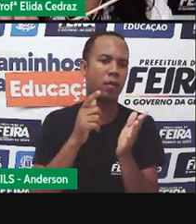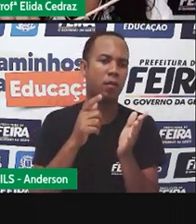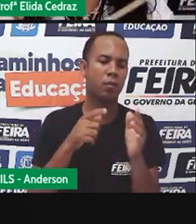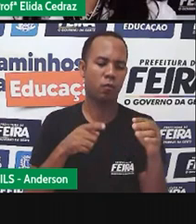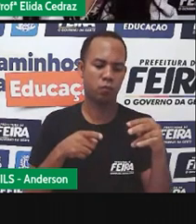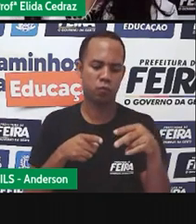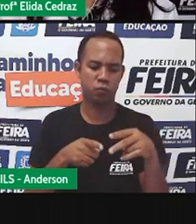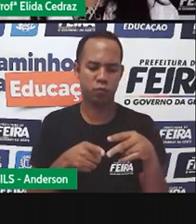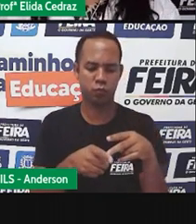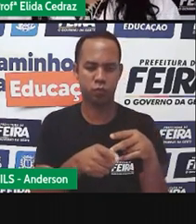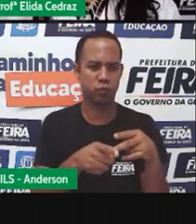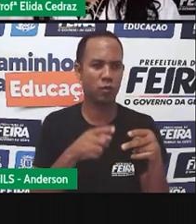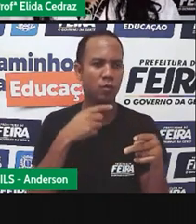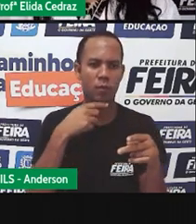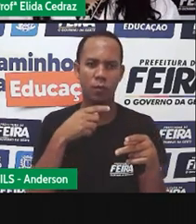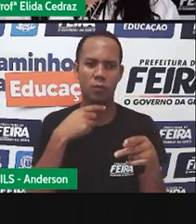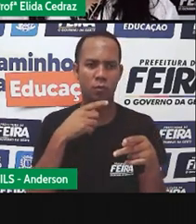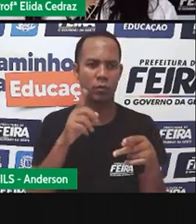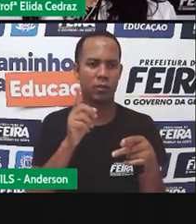espetinho?